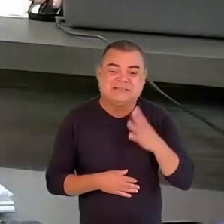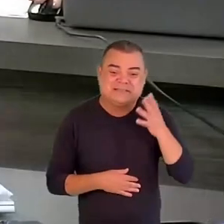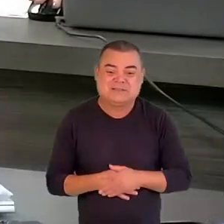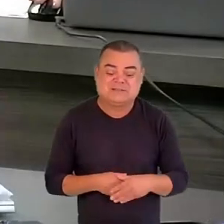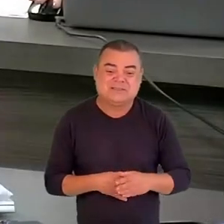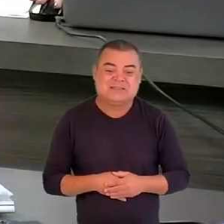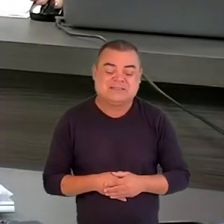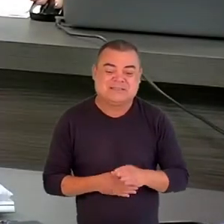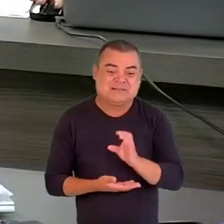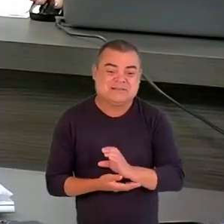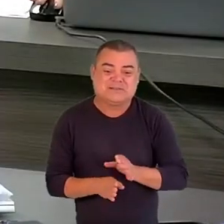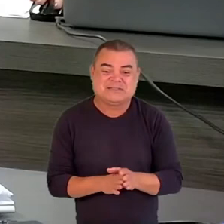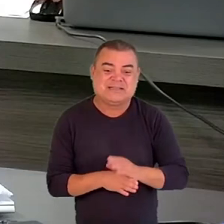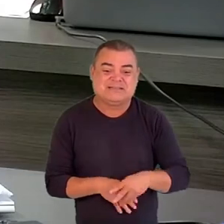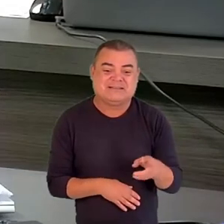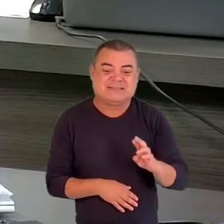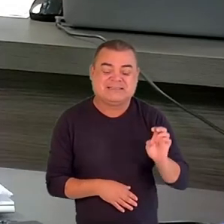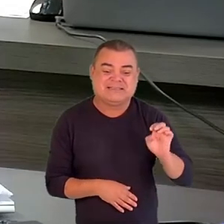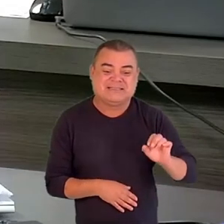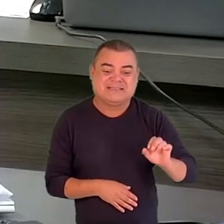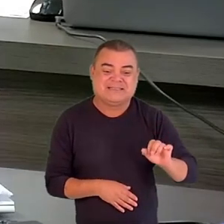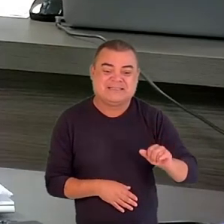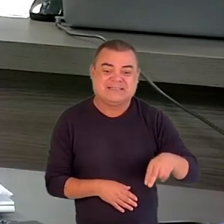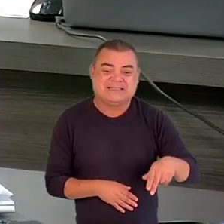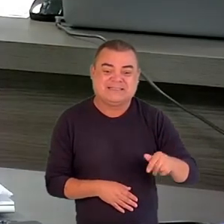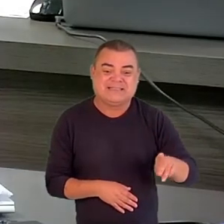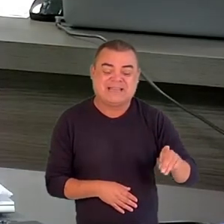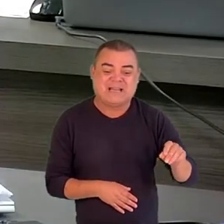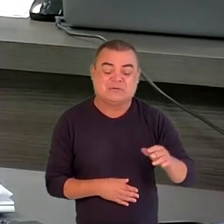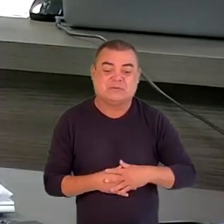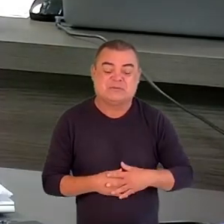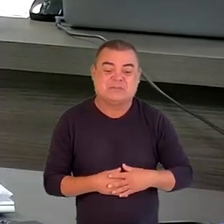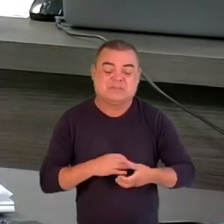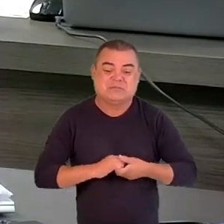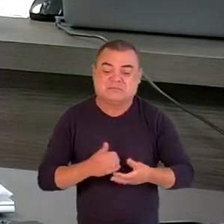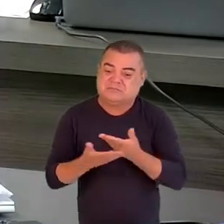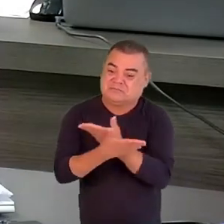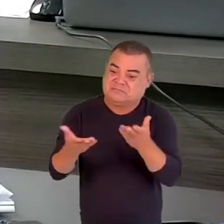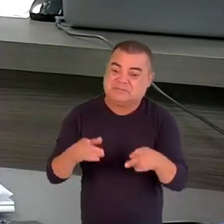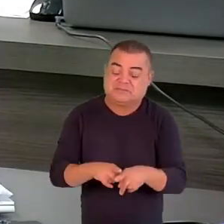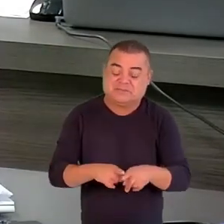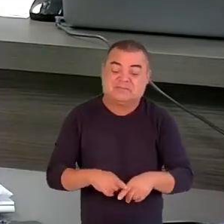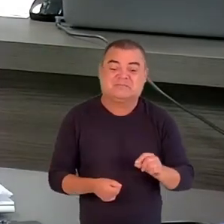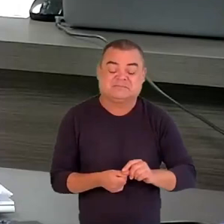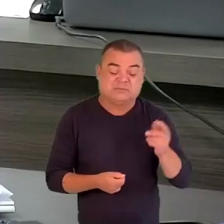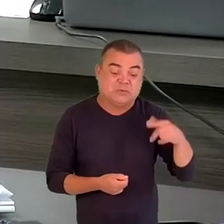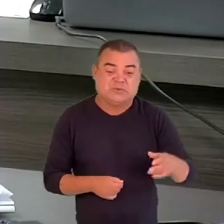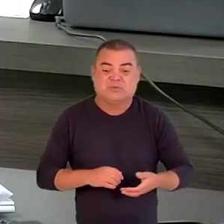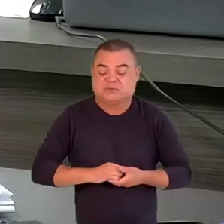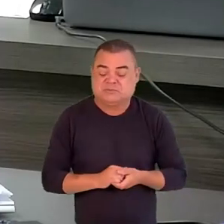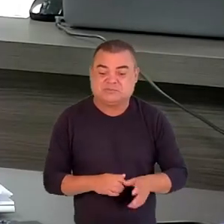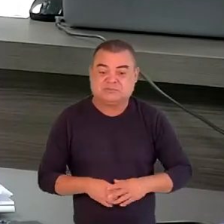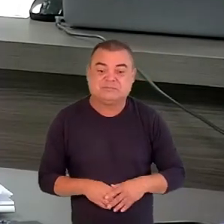Senhor presidente, eu quero cumprimentar a Vossa Excelência e peço permissão para fazer outros cumprimentos só,